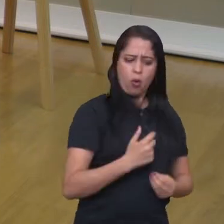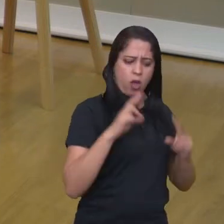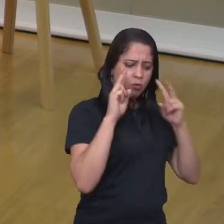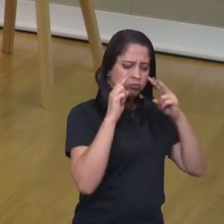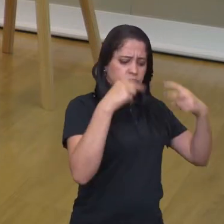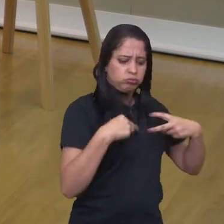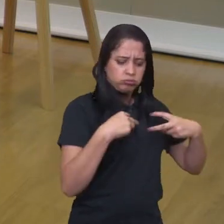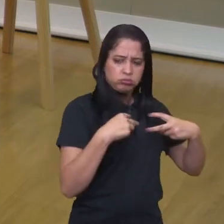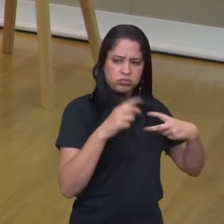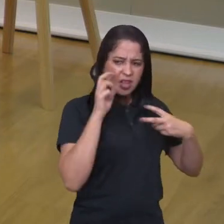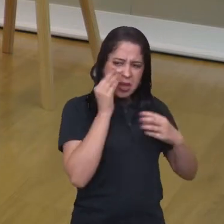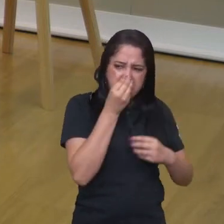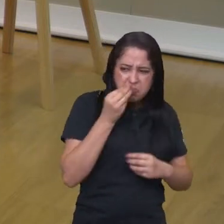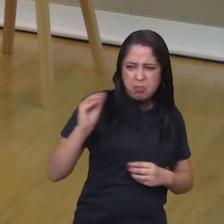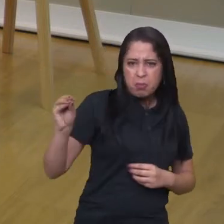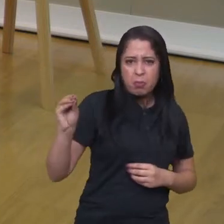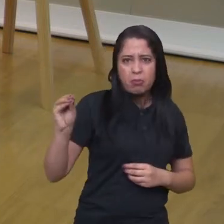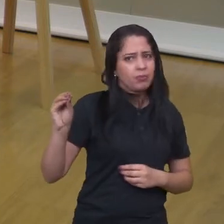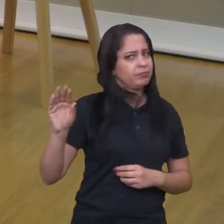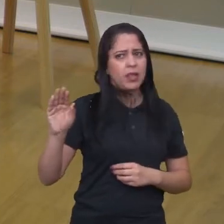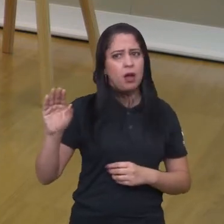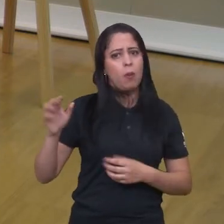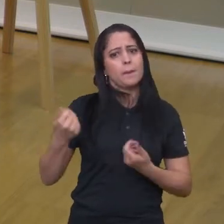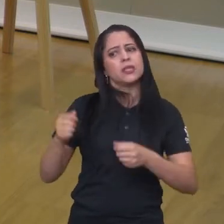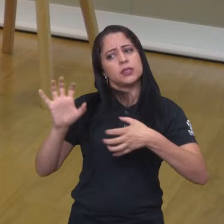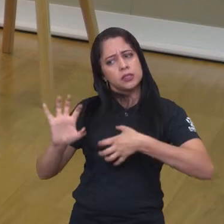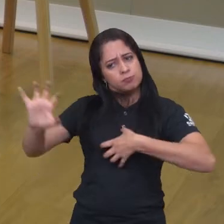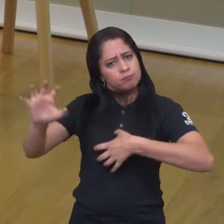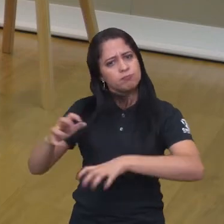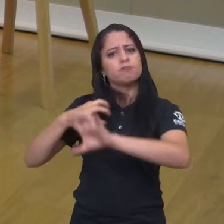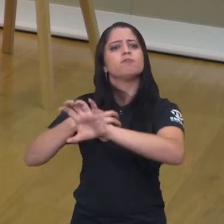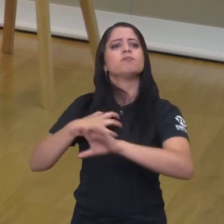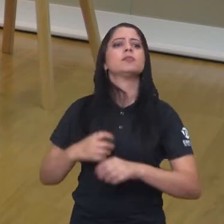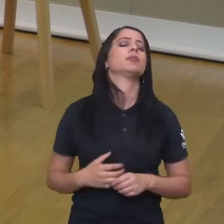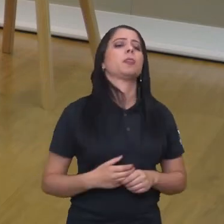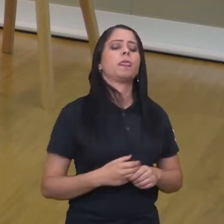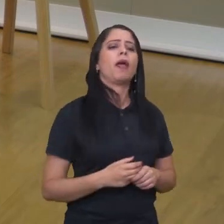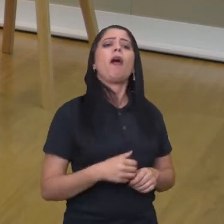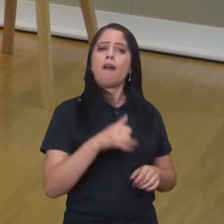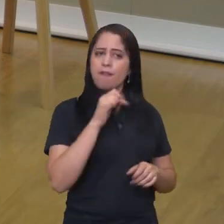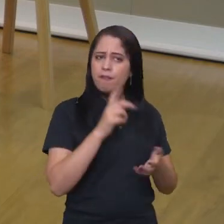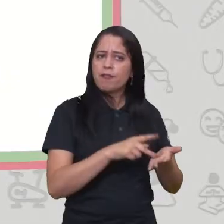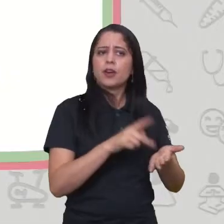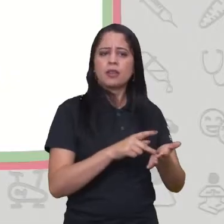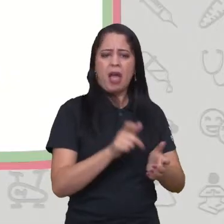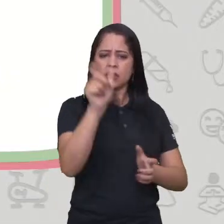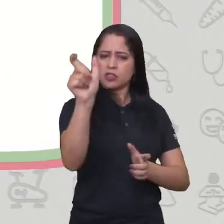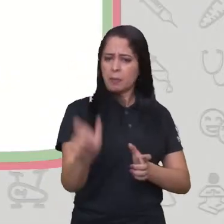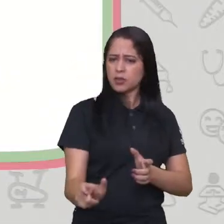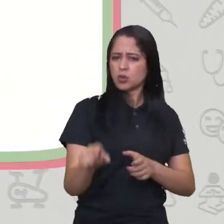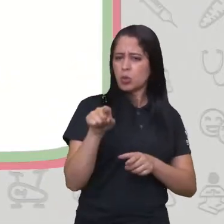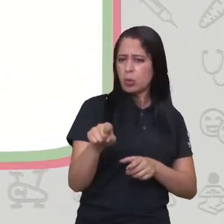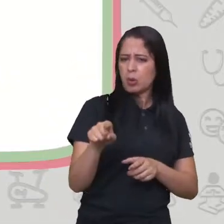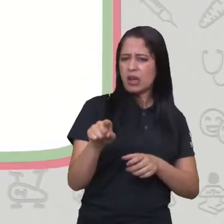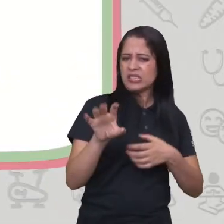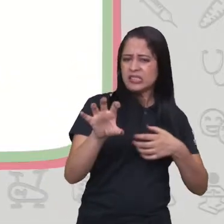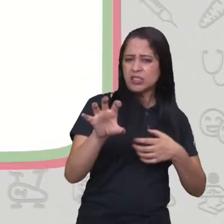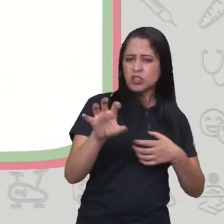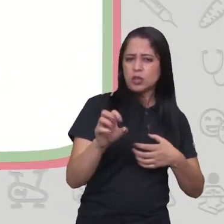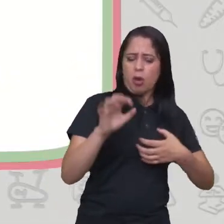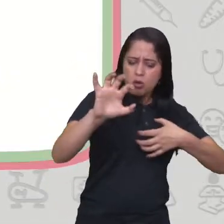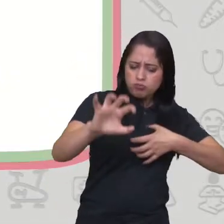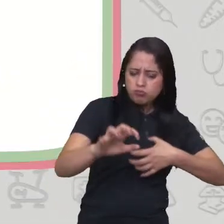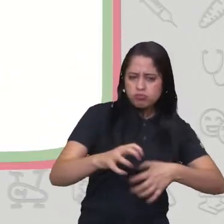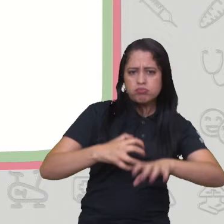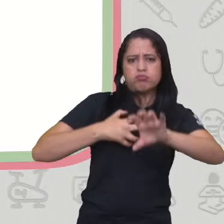fazendo? Se colocar no lugar do outro, né? Eu vou fazer isso, mas como que ela vai se sentir? Como que eu me sentiria, de repente, se ela fizesse,